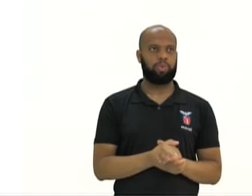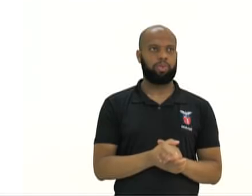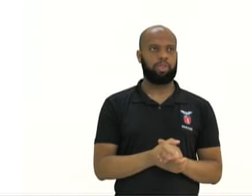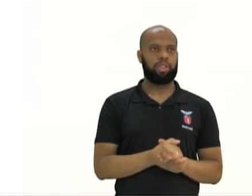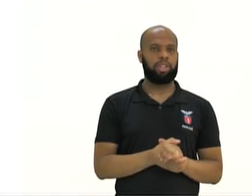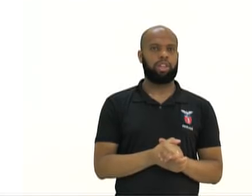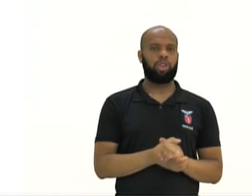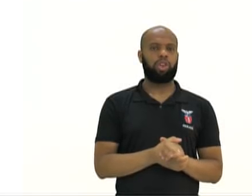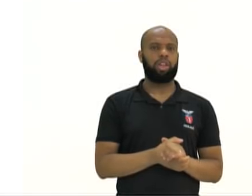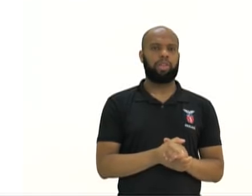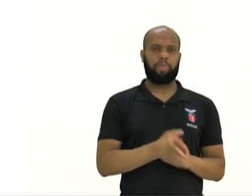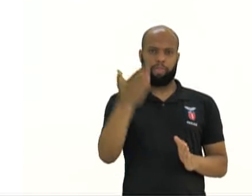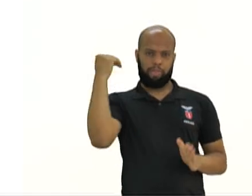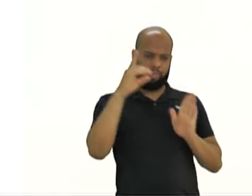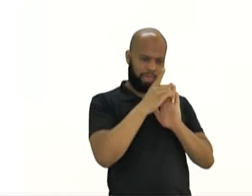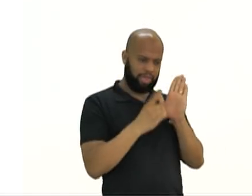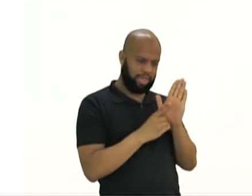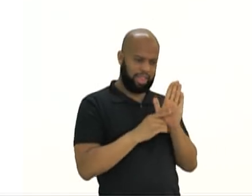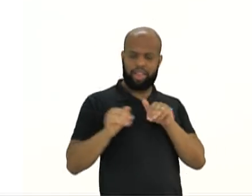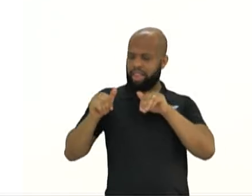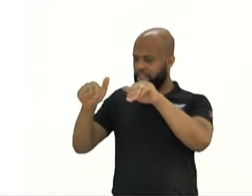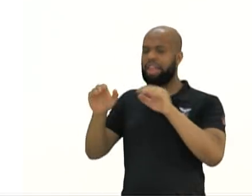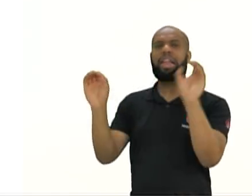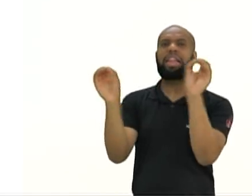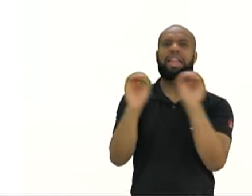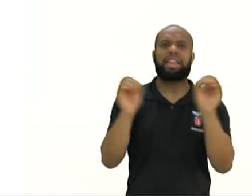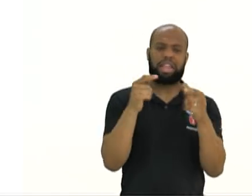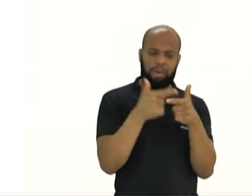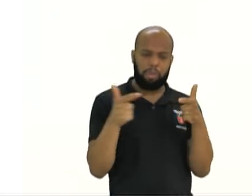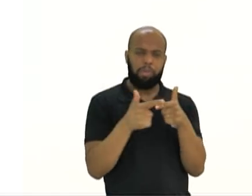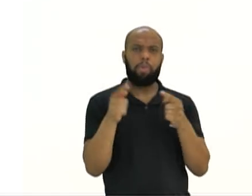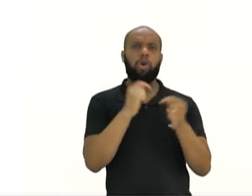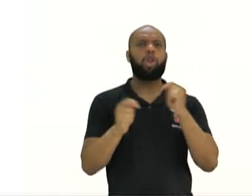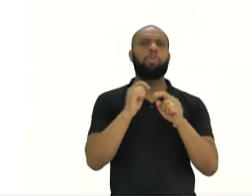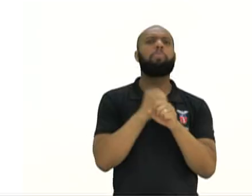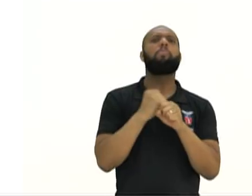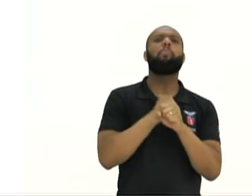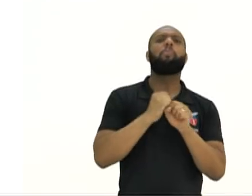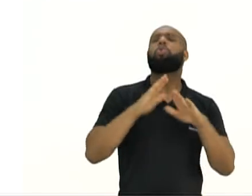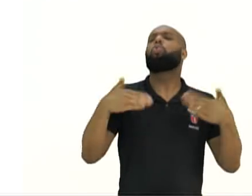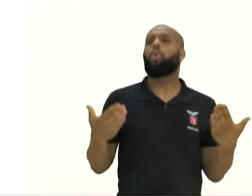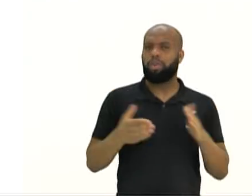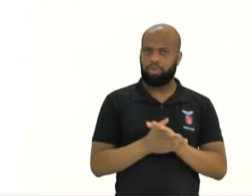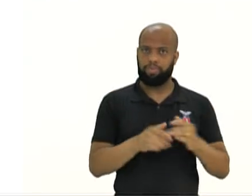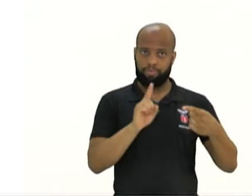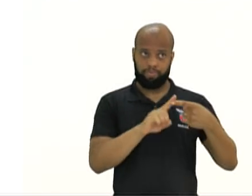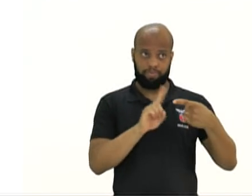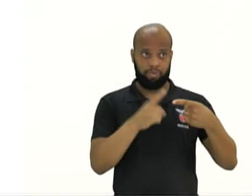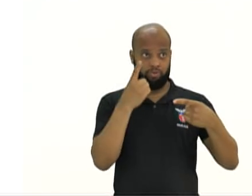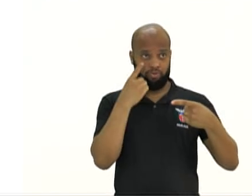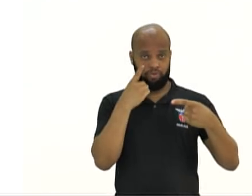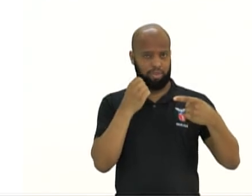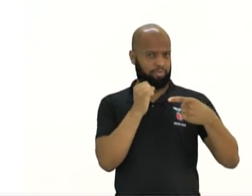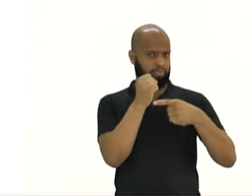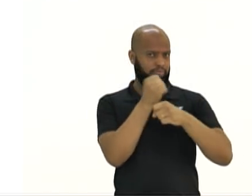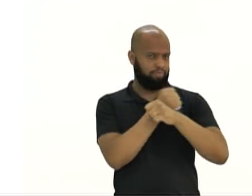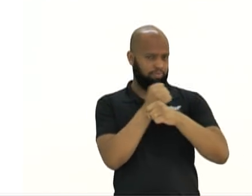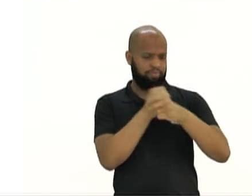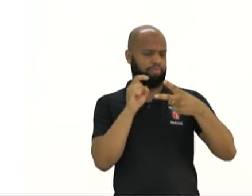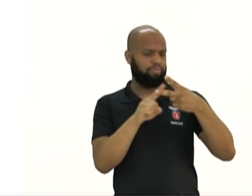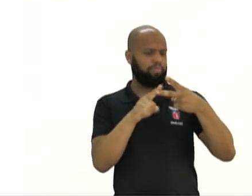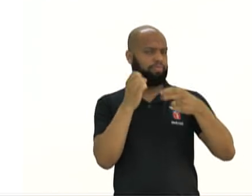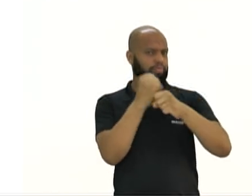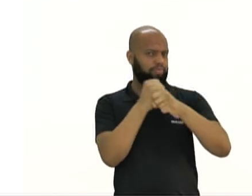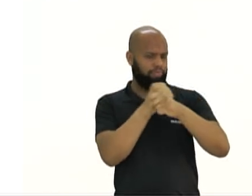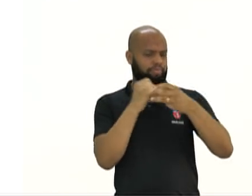Desde que década a Austrália não apresentava uma recessão econômica? Desde 1989, letra A.